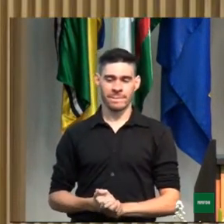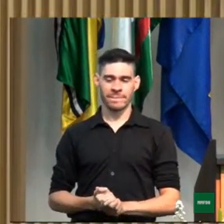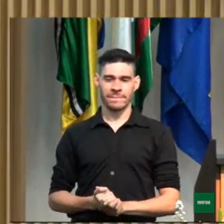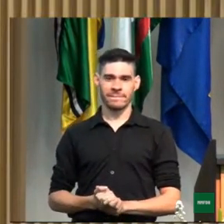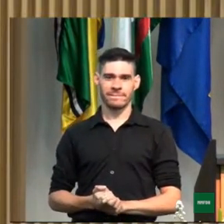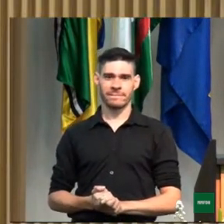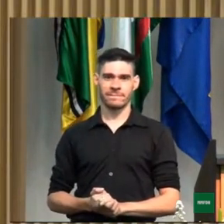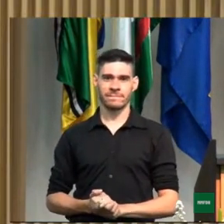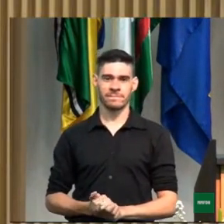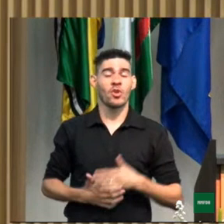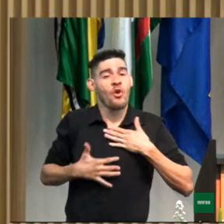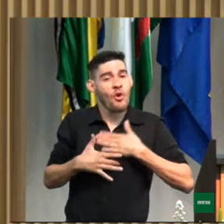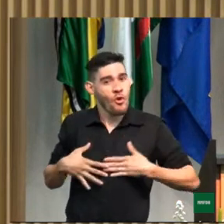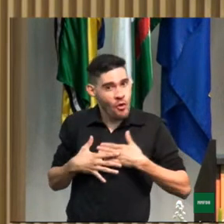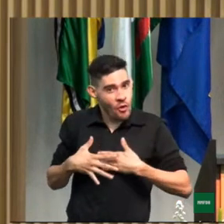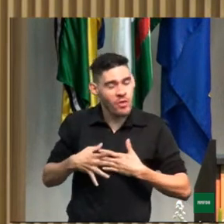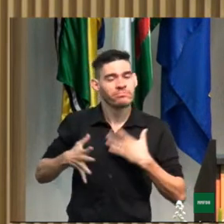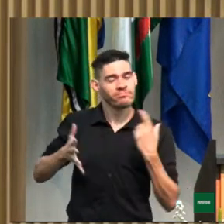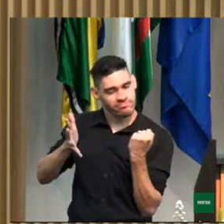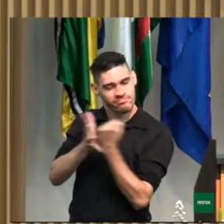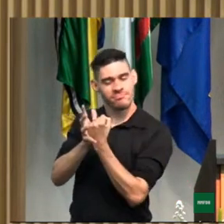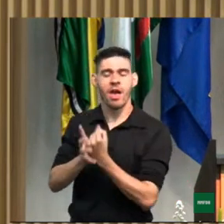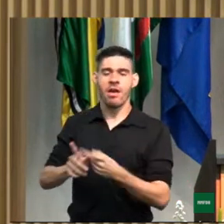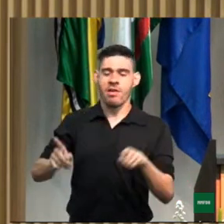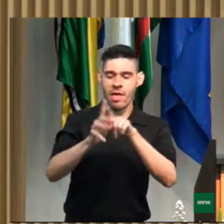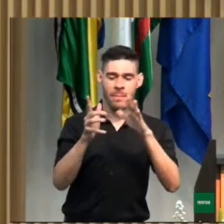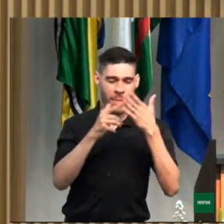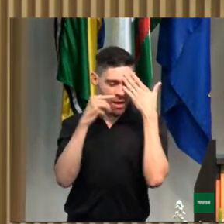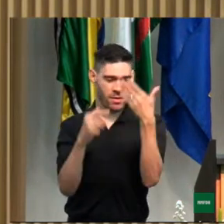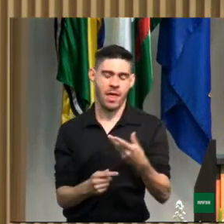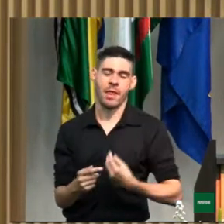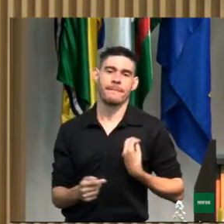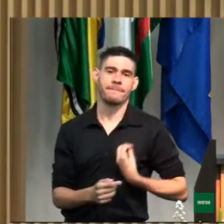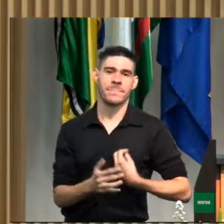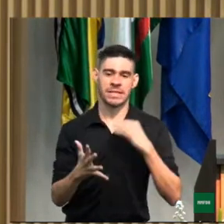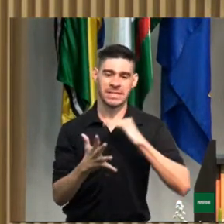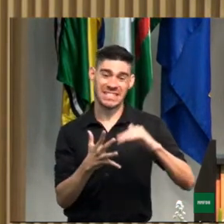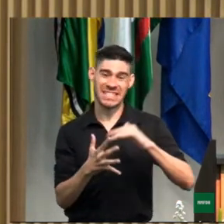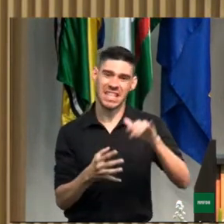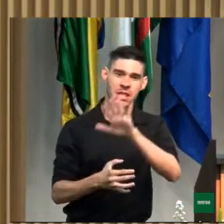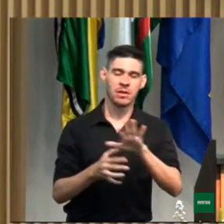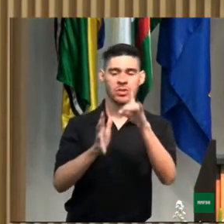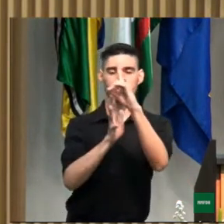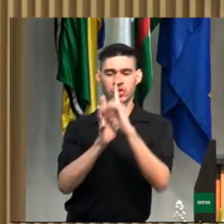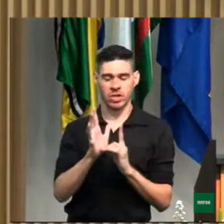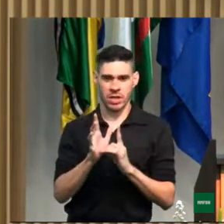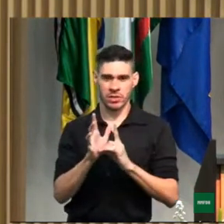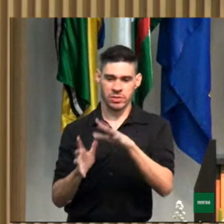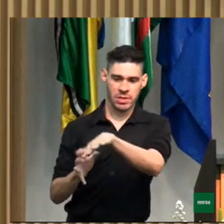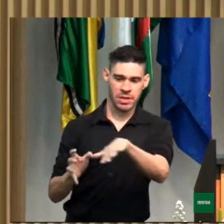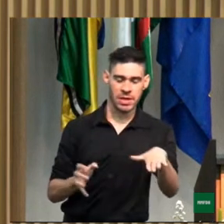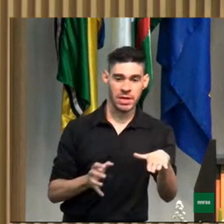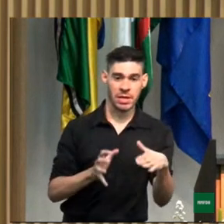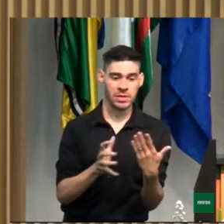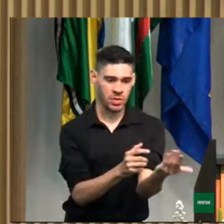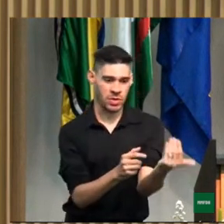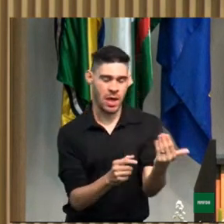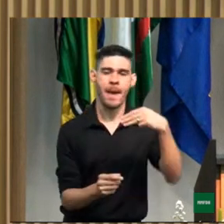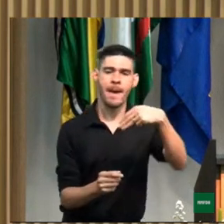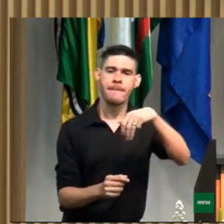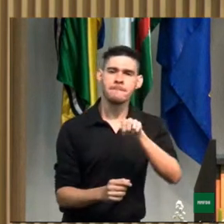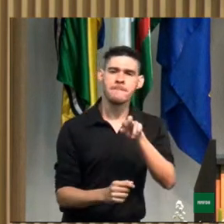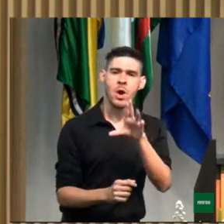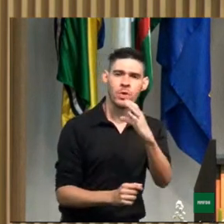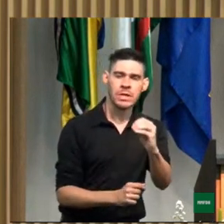Gostaríamos de registrar e agradecer a presença do secretário nacional dos Direitos da Criança e do Adolescente, Maurício Cunha. Passamos